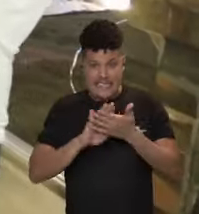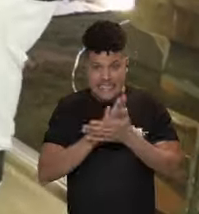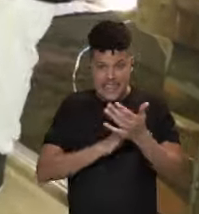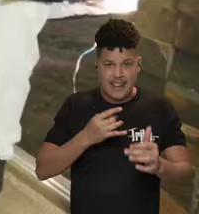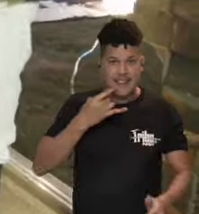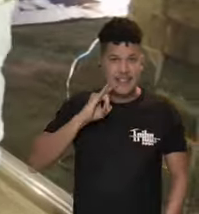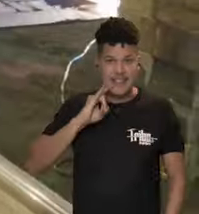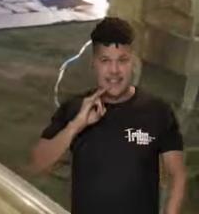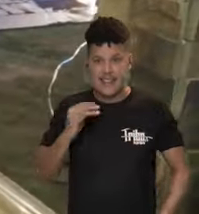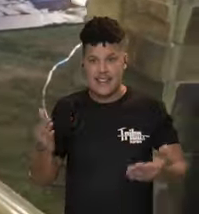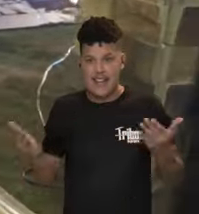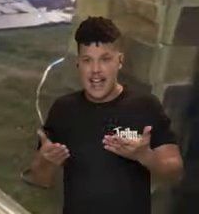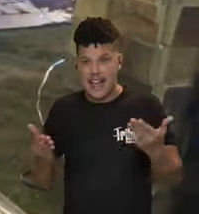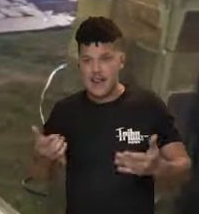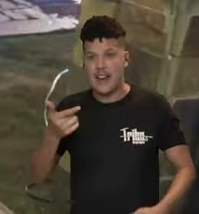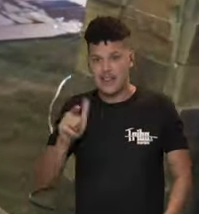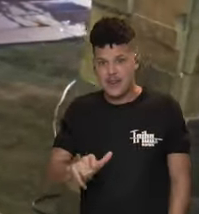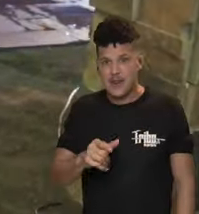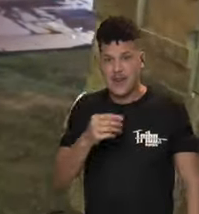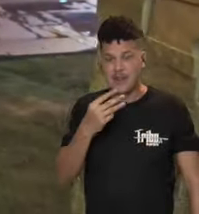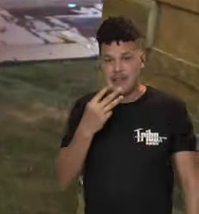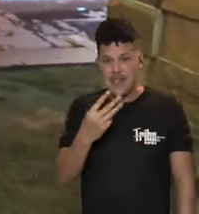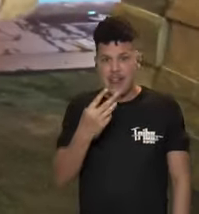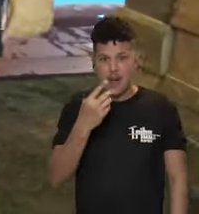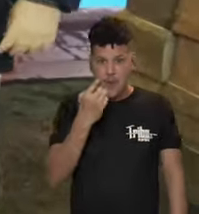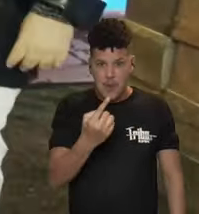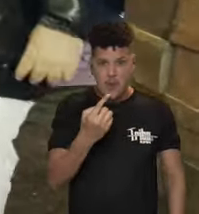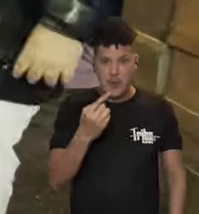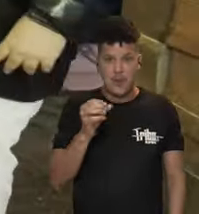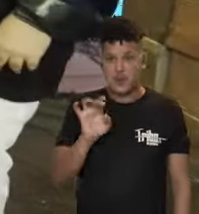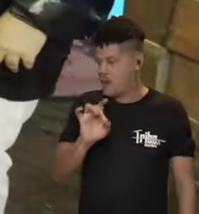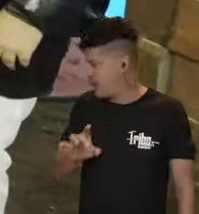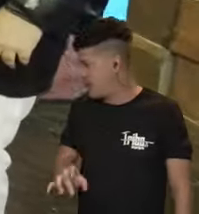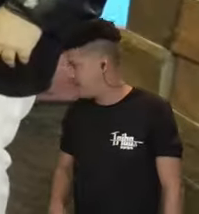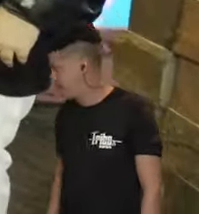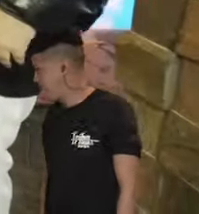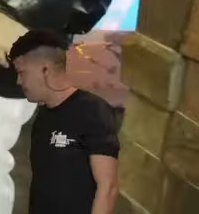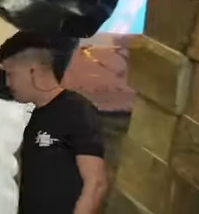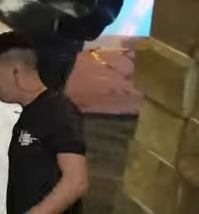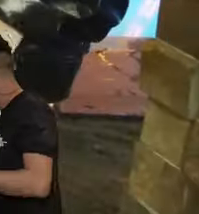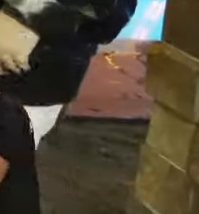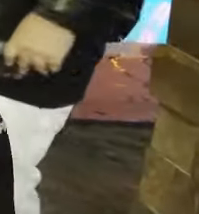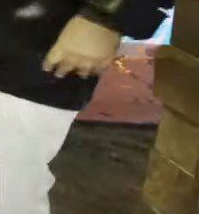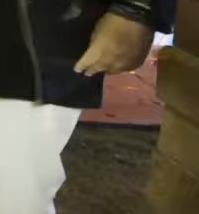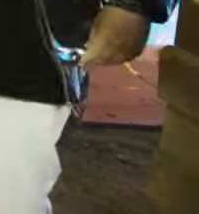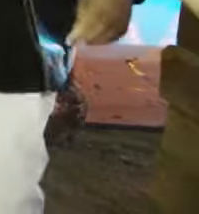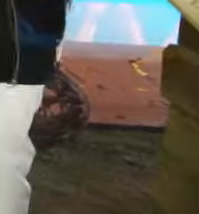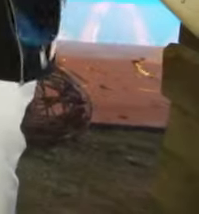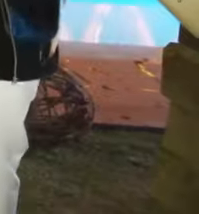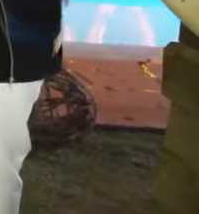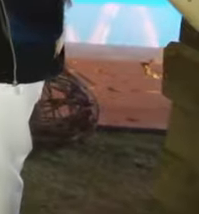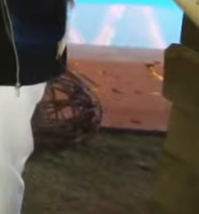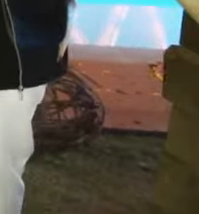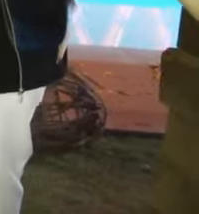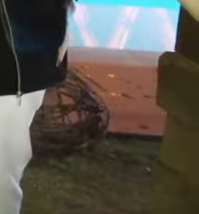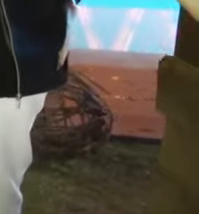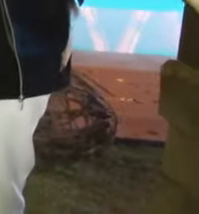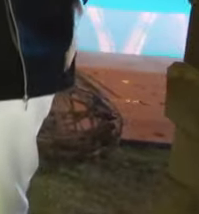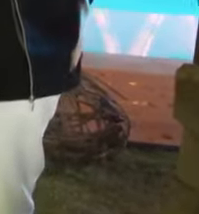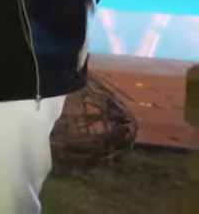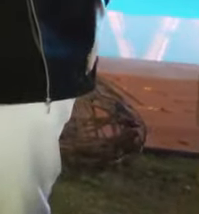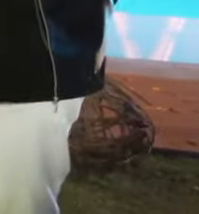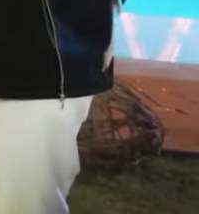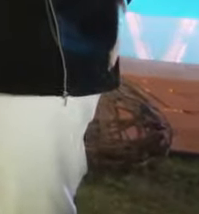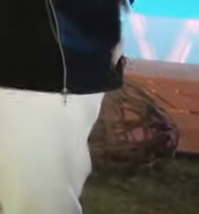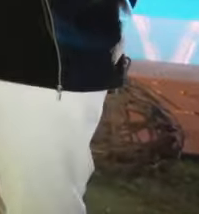E agora vai 3 no só de novo aí, mano. E aí, mandar demorou, mais aquela demorou. Especial, mano. Pode crer, pode crer. Posso essa soltar essa aqui? Aí, fala aí, moleque. Vai